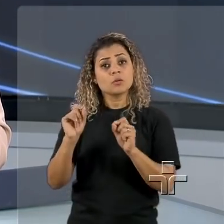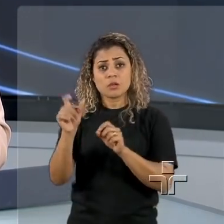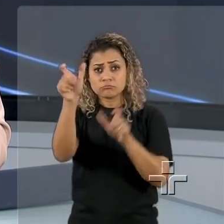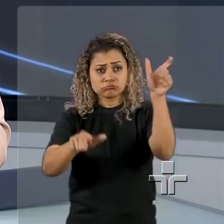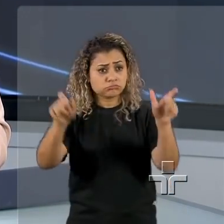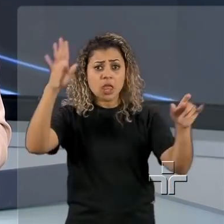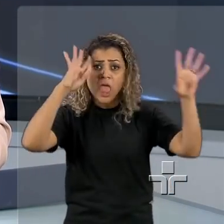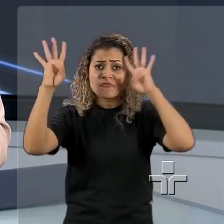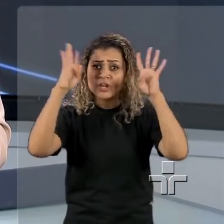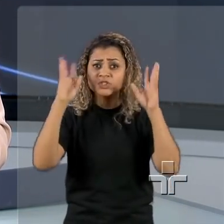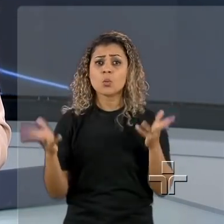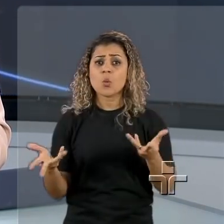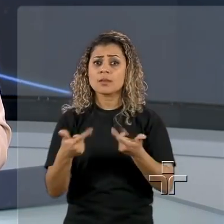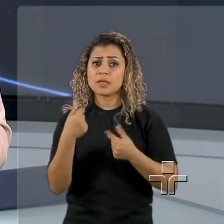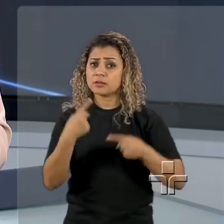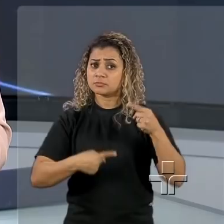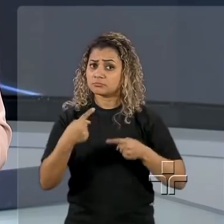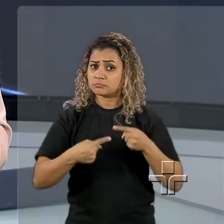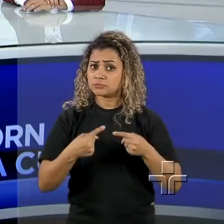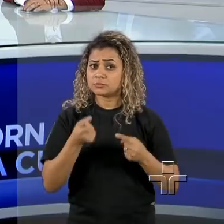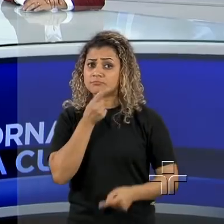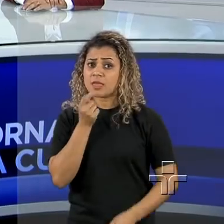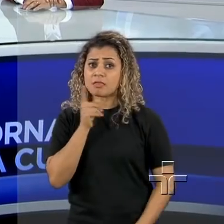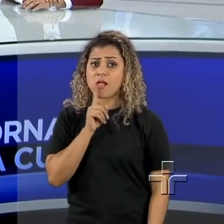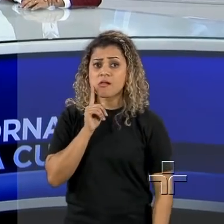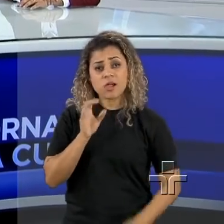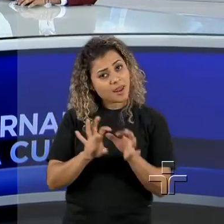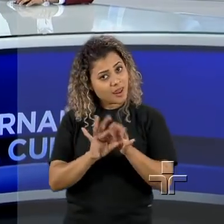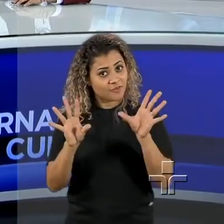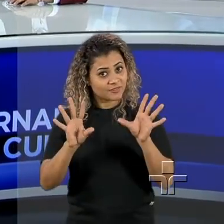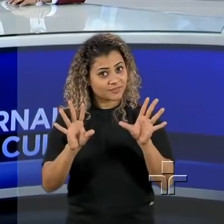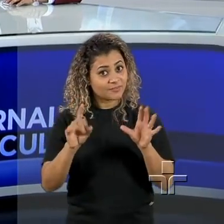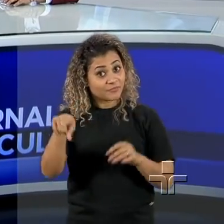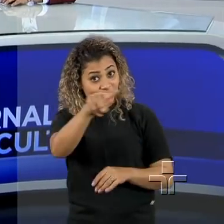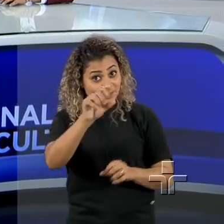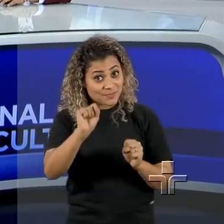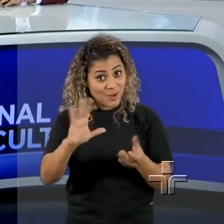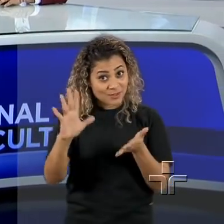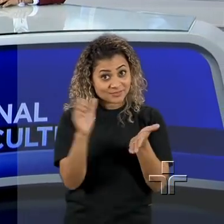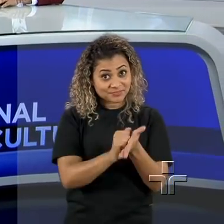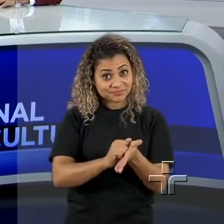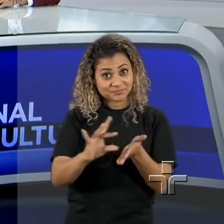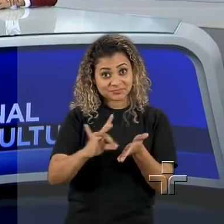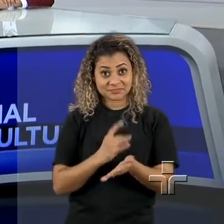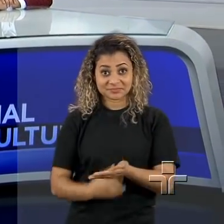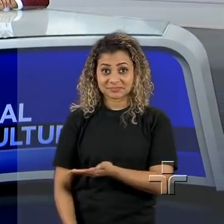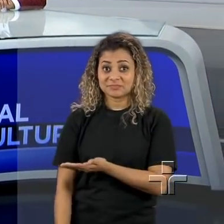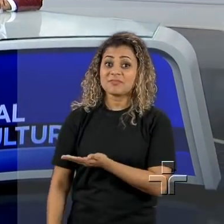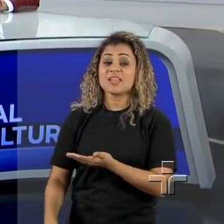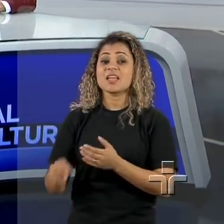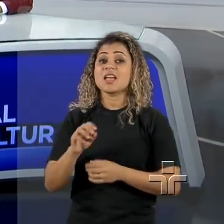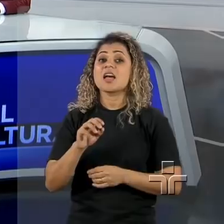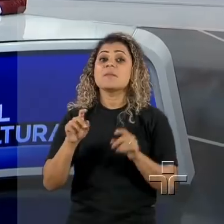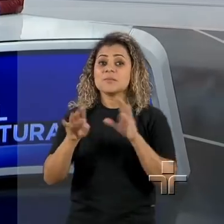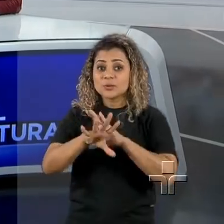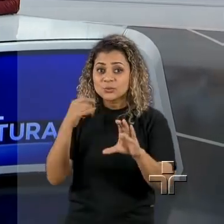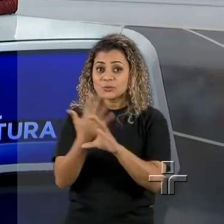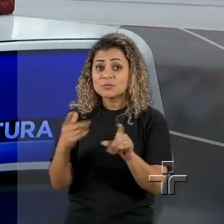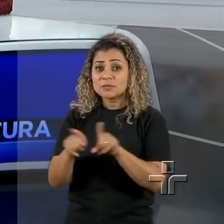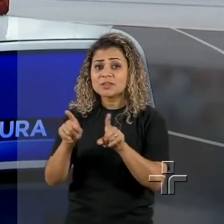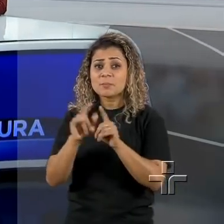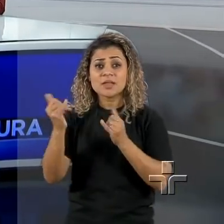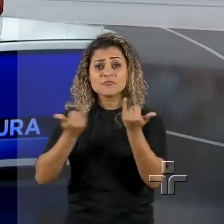Jorge da Cunha. A crítica brasileira canonizou durante décadas a literatura social, a literatura regional desses